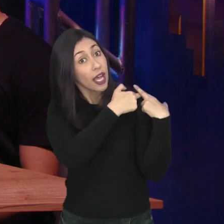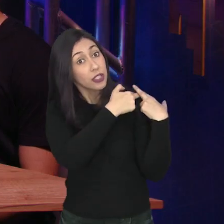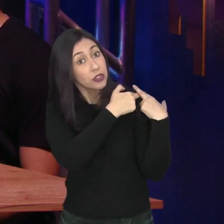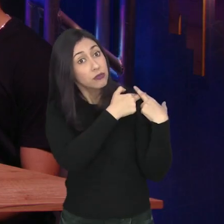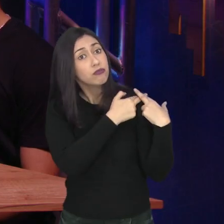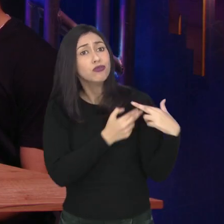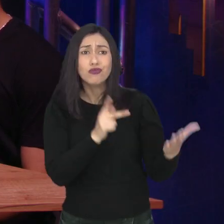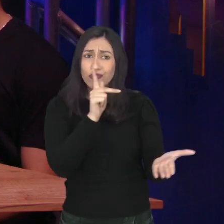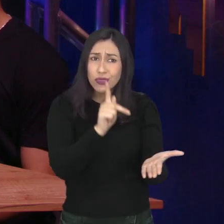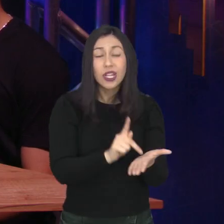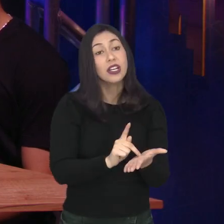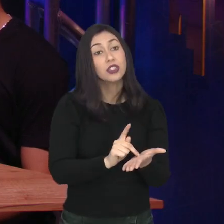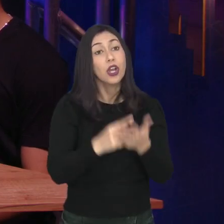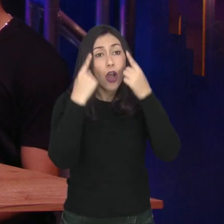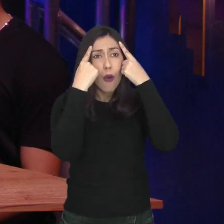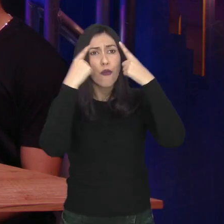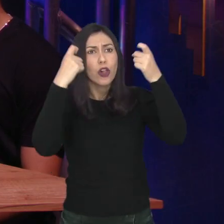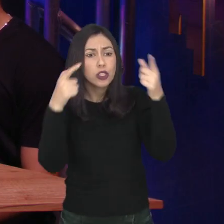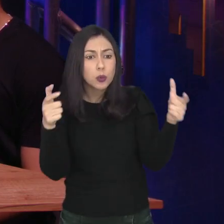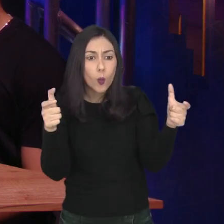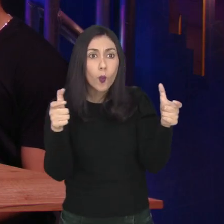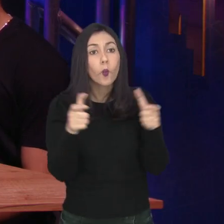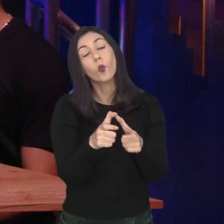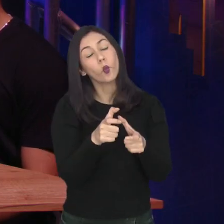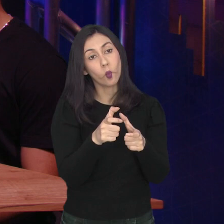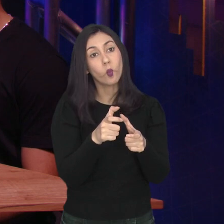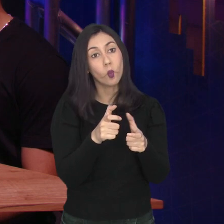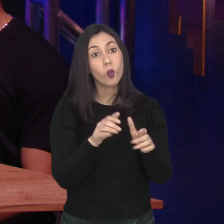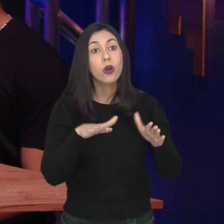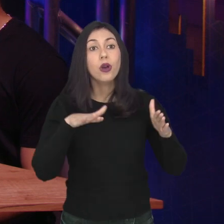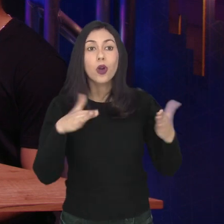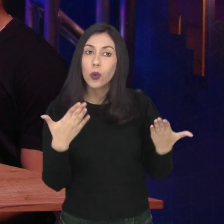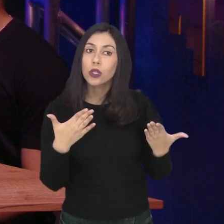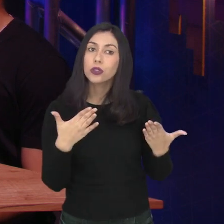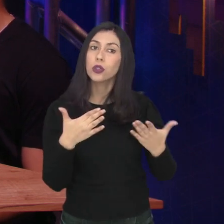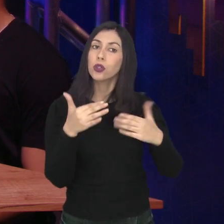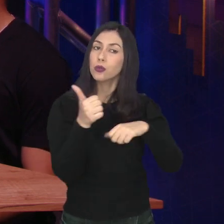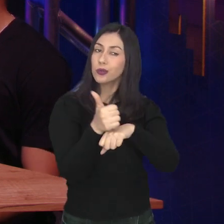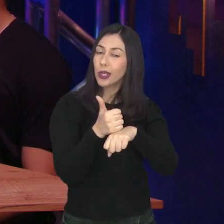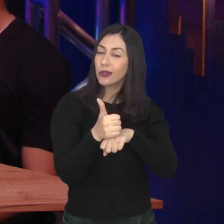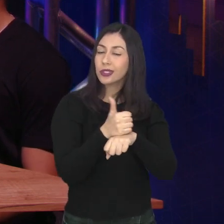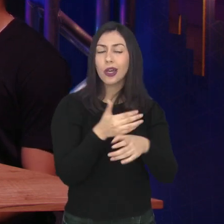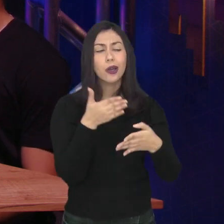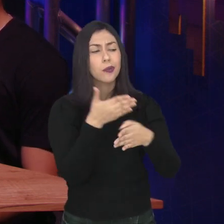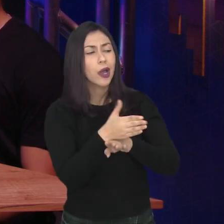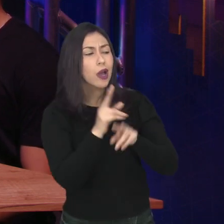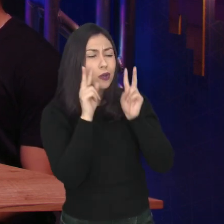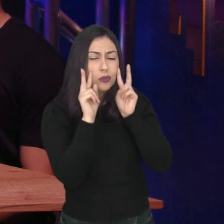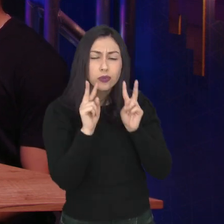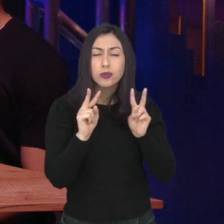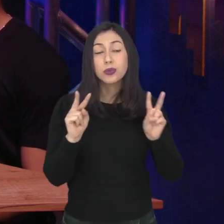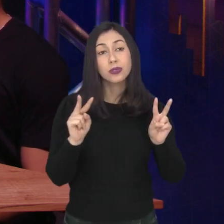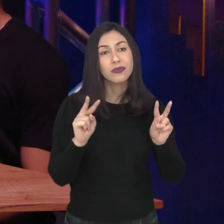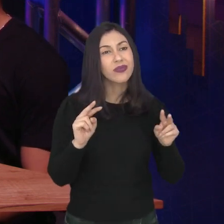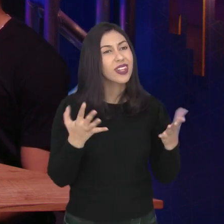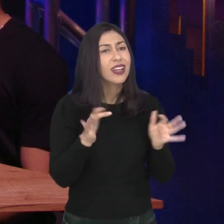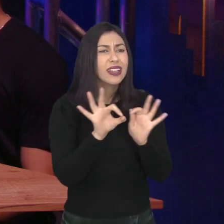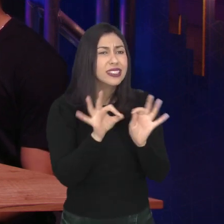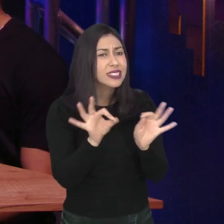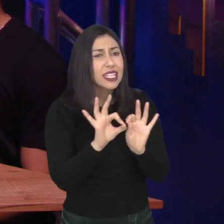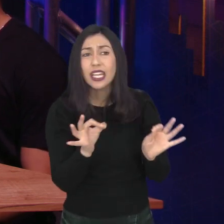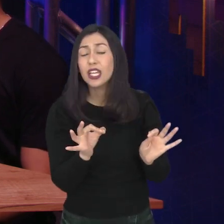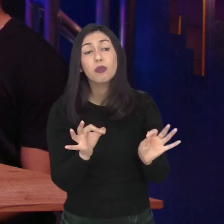de violência. Então, quanto mais presente a escola é na vida dos alunos, então desenvolve. E é coisa simples, gente. Tem um